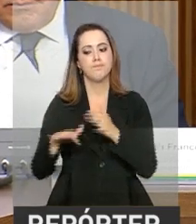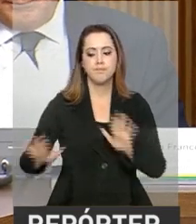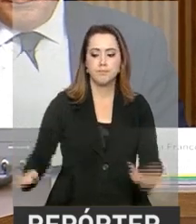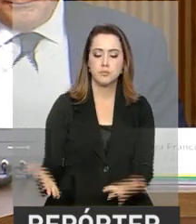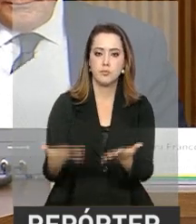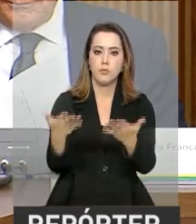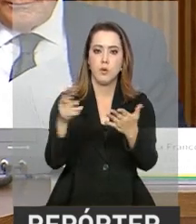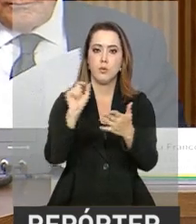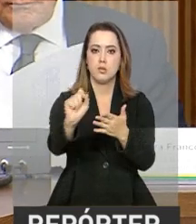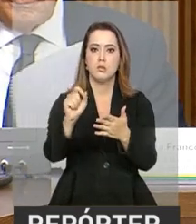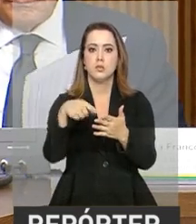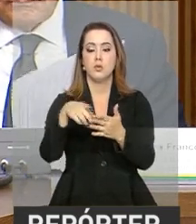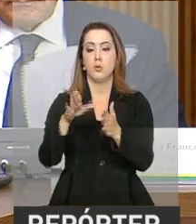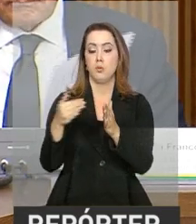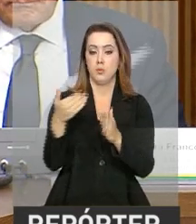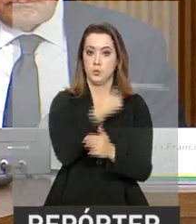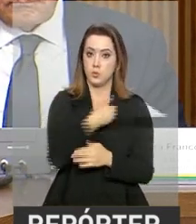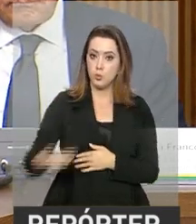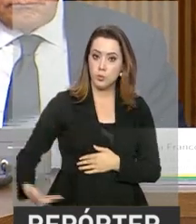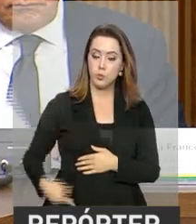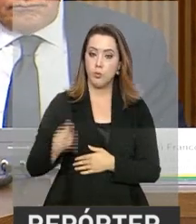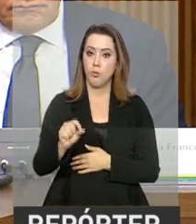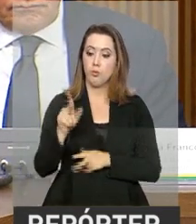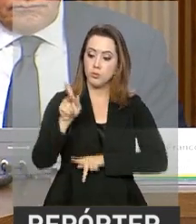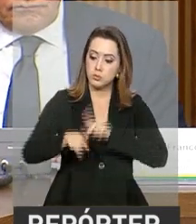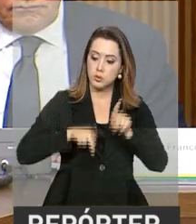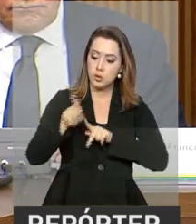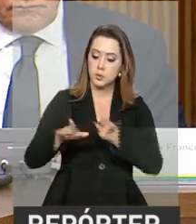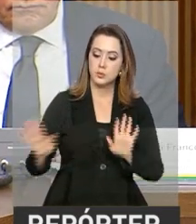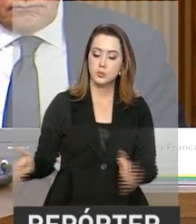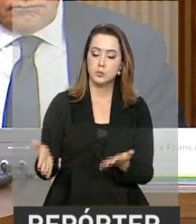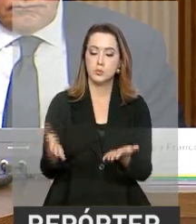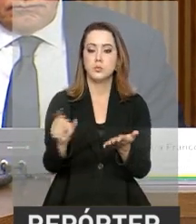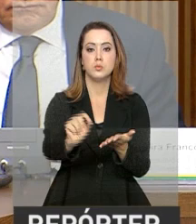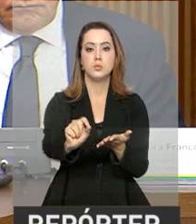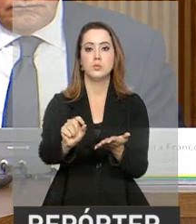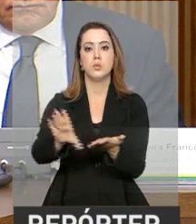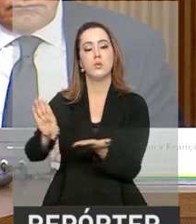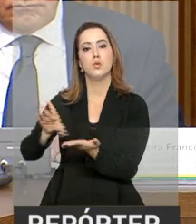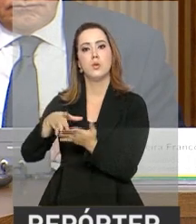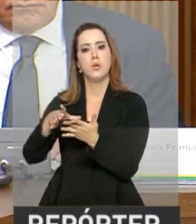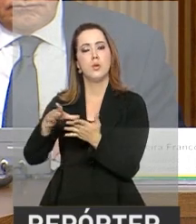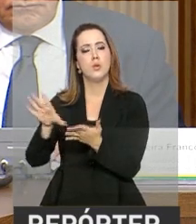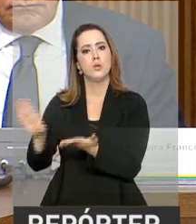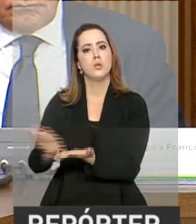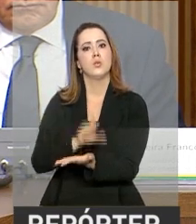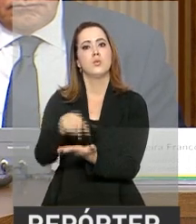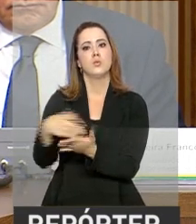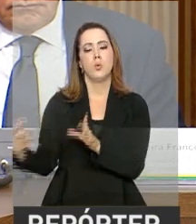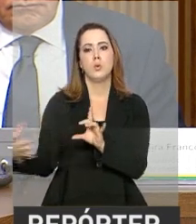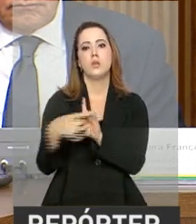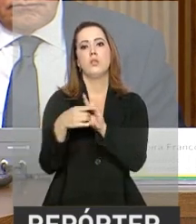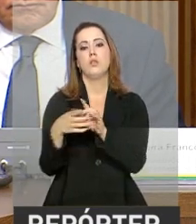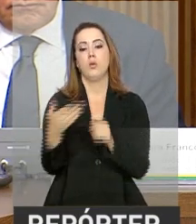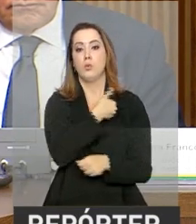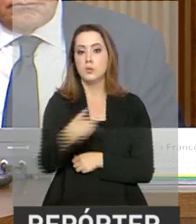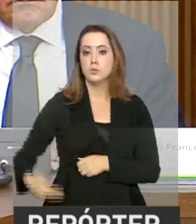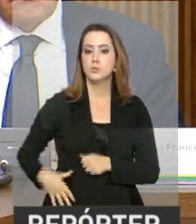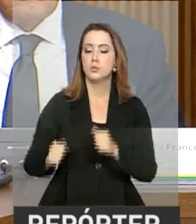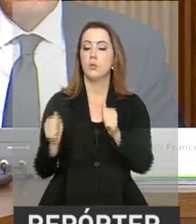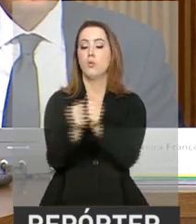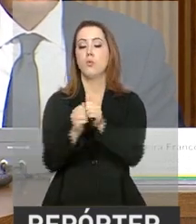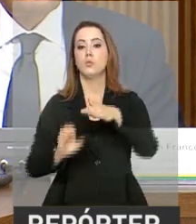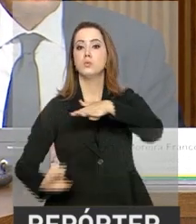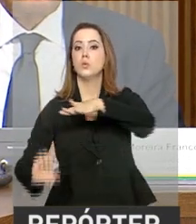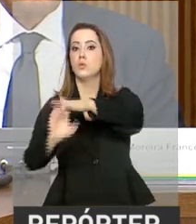produção pública com vistas ao incentivo nessa parceria público-privada para que